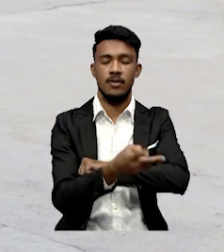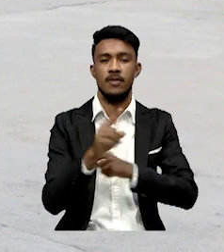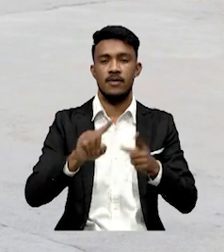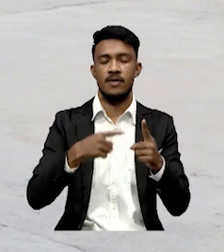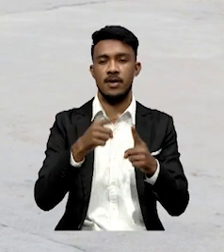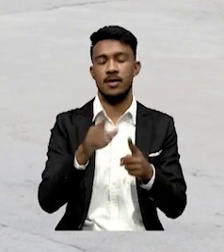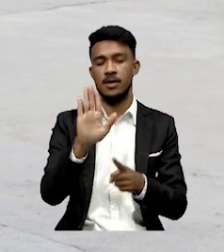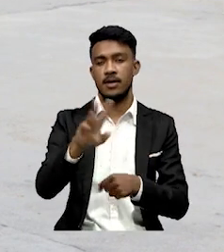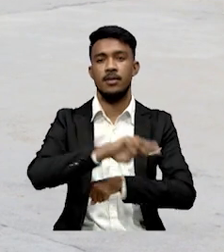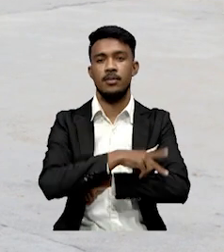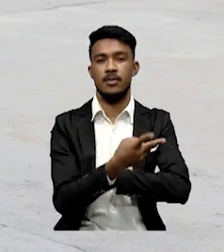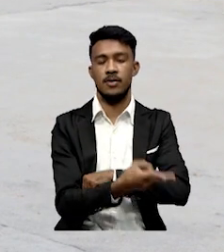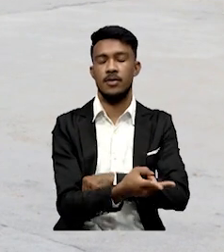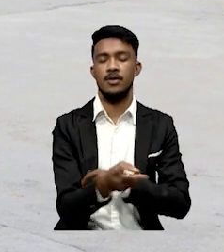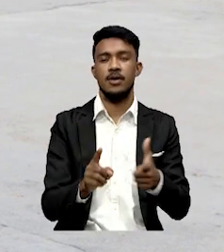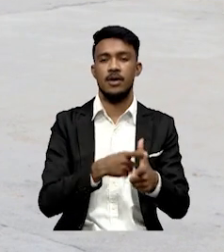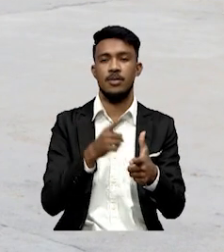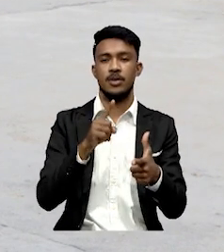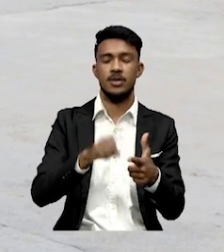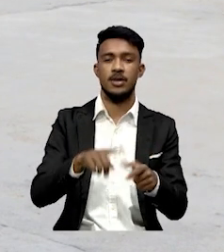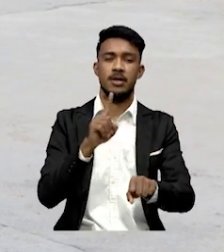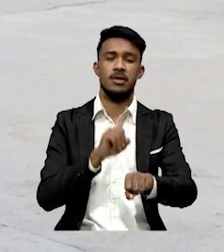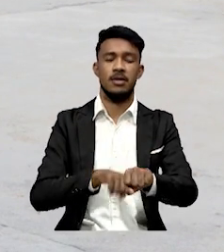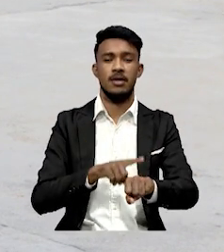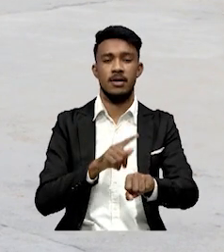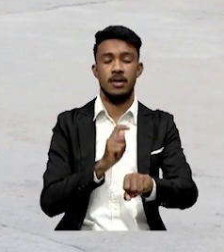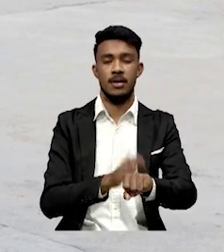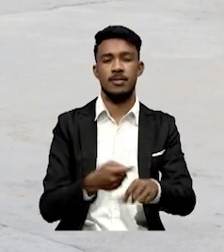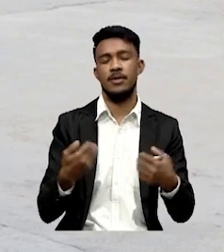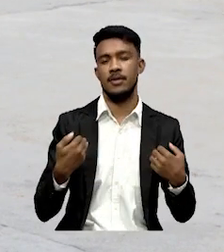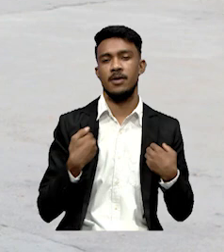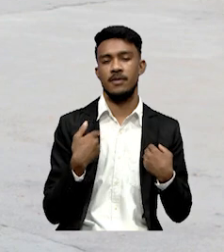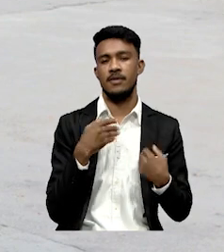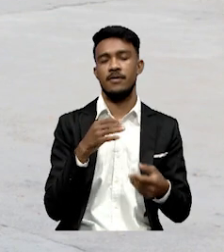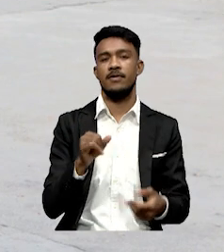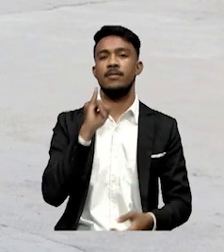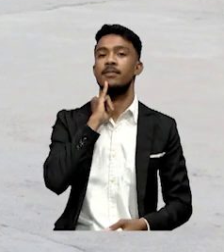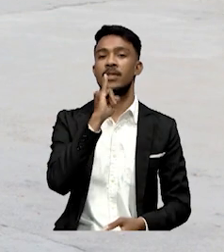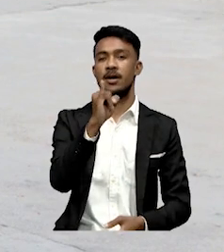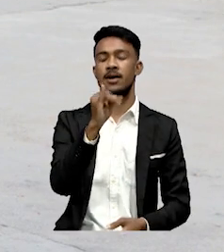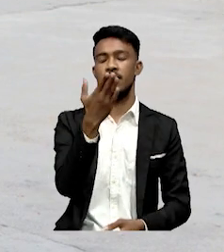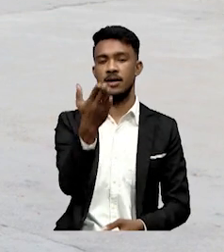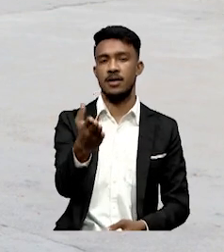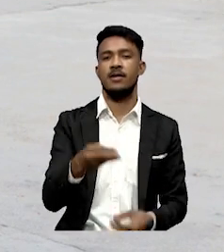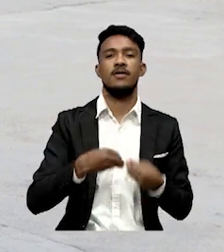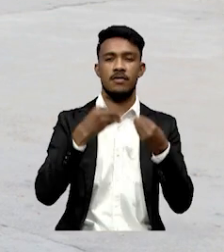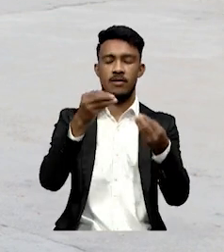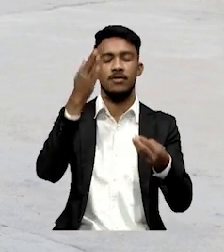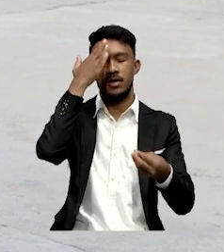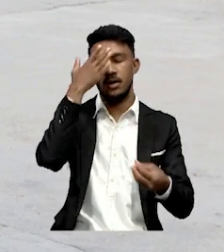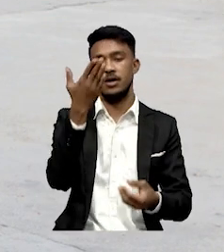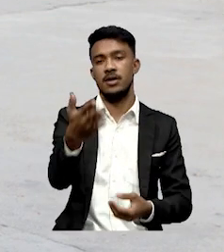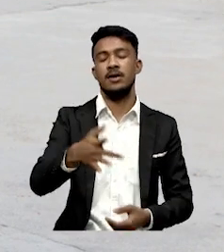mono depois ali o tempo ruma maka nia forhatene bairania sente ona katak